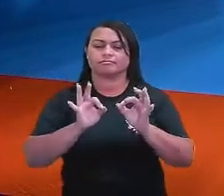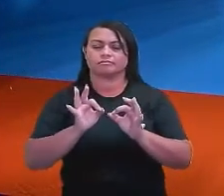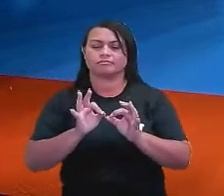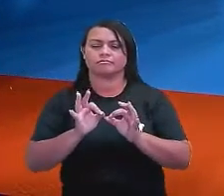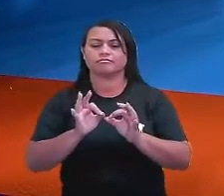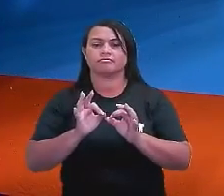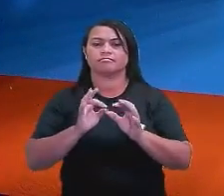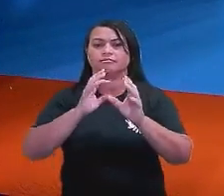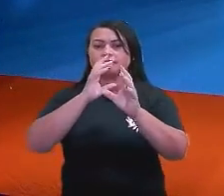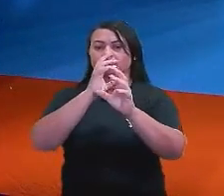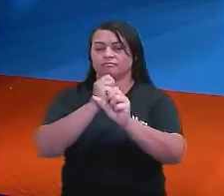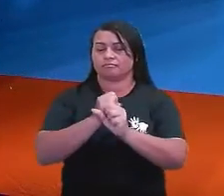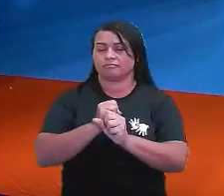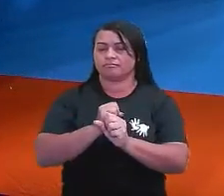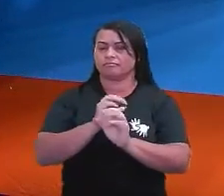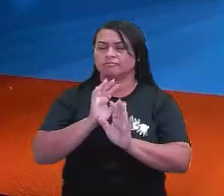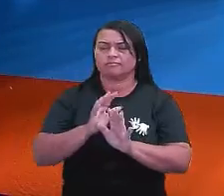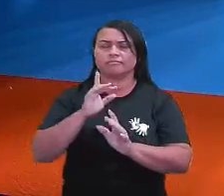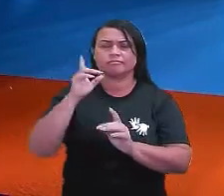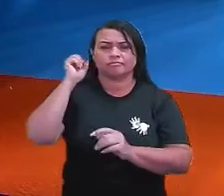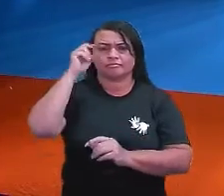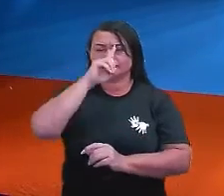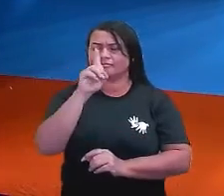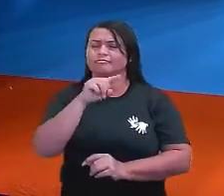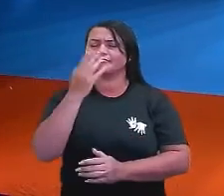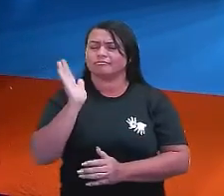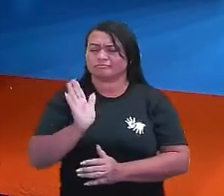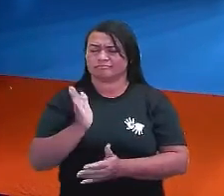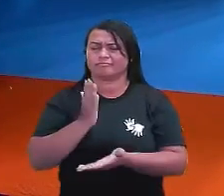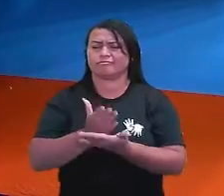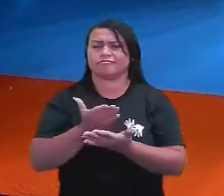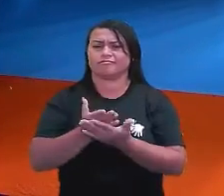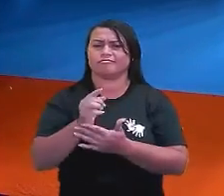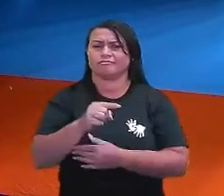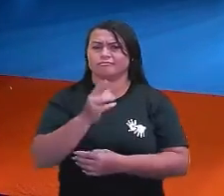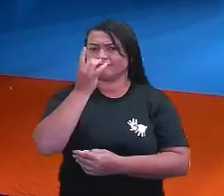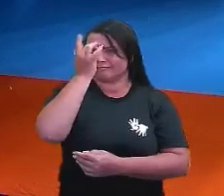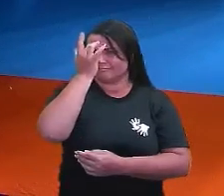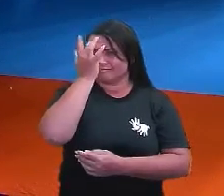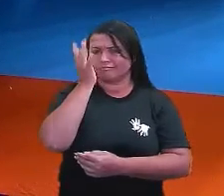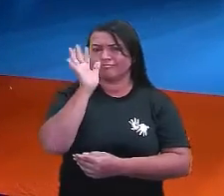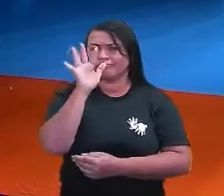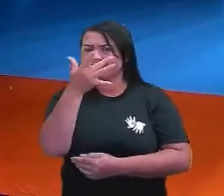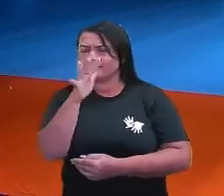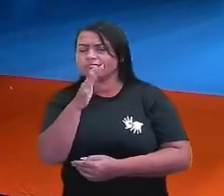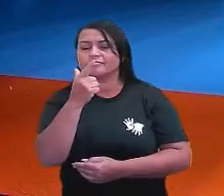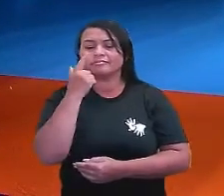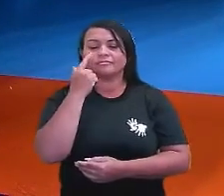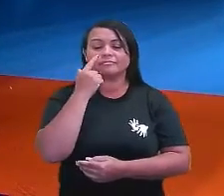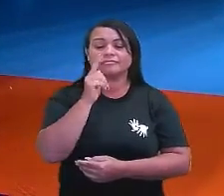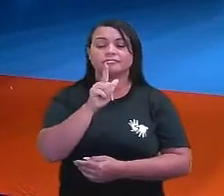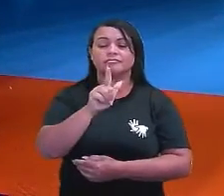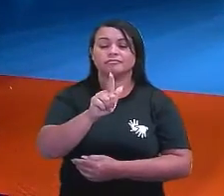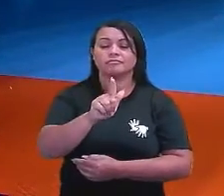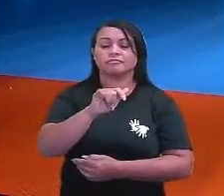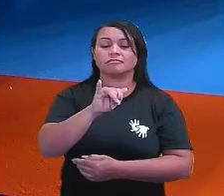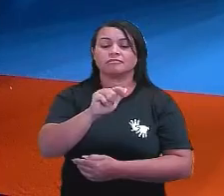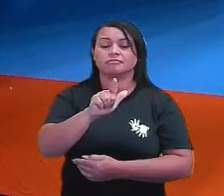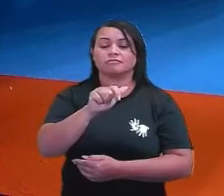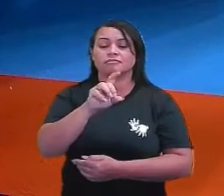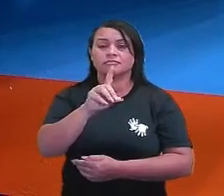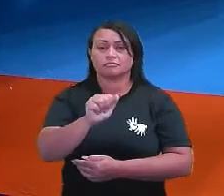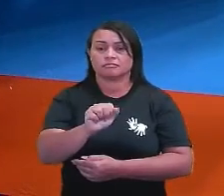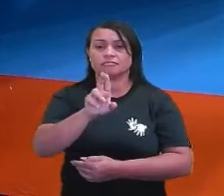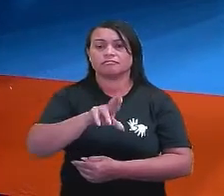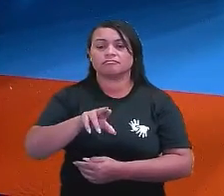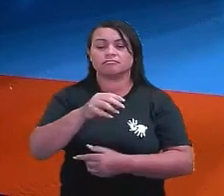ela não é difícil, porque você também já estudou aqui. Então, preste atenção. Gilda usou